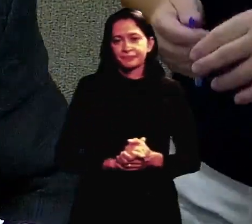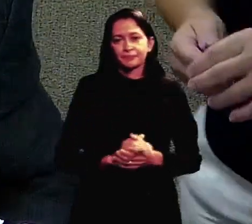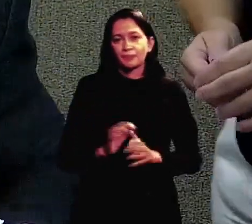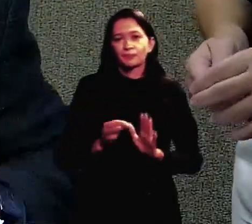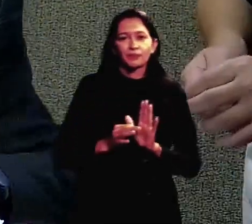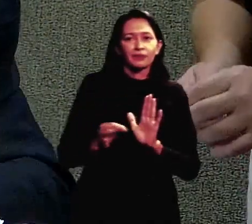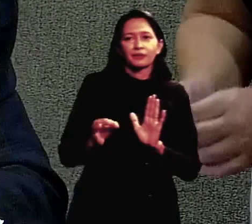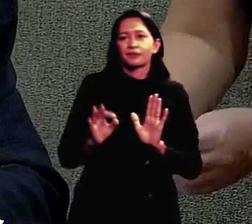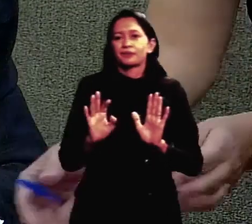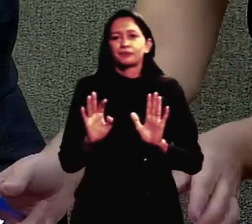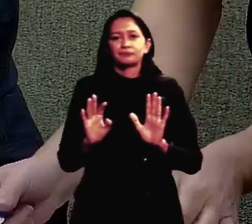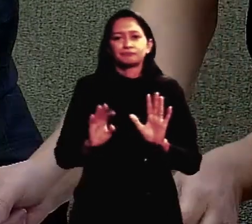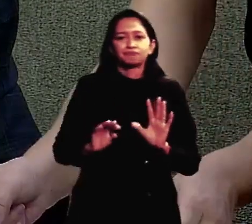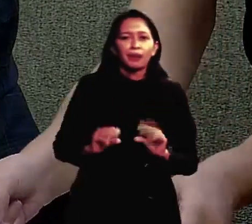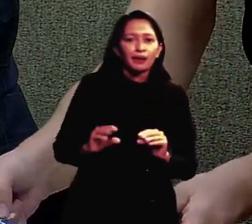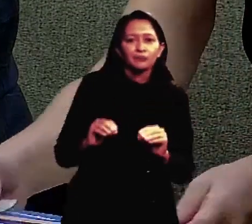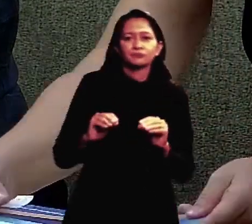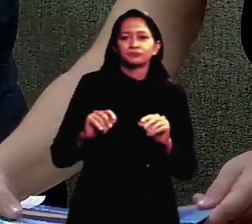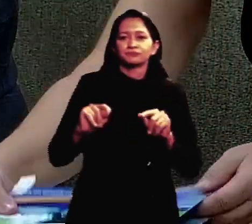opinar